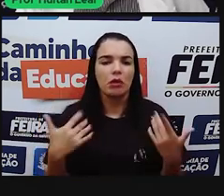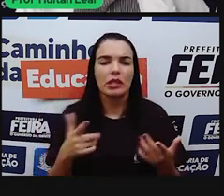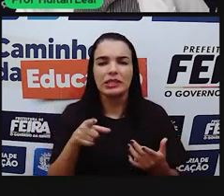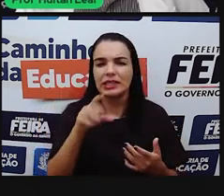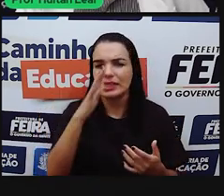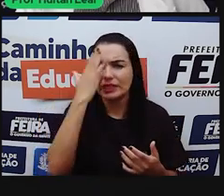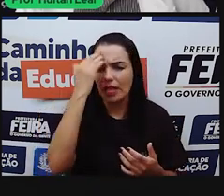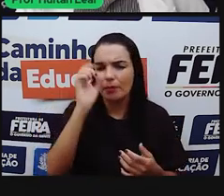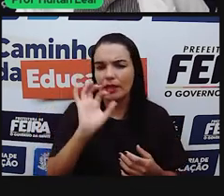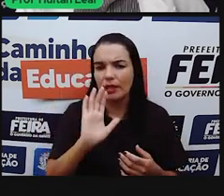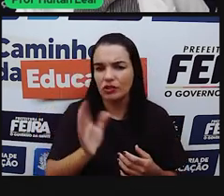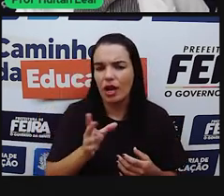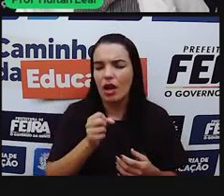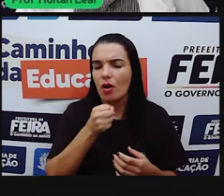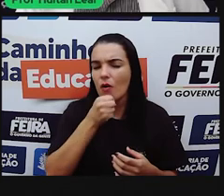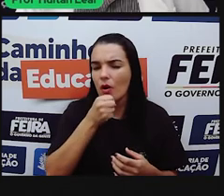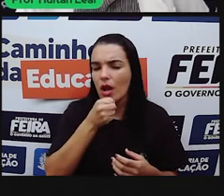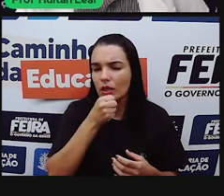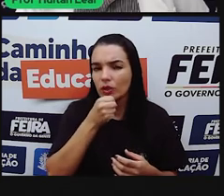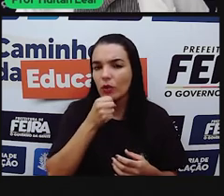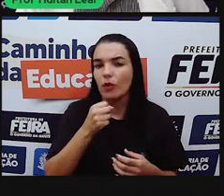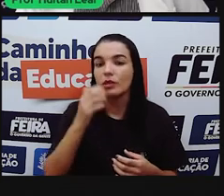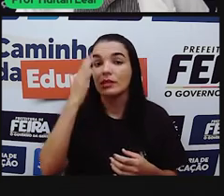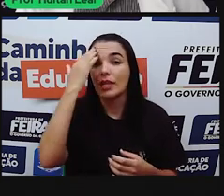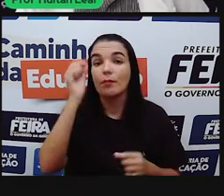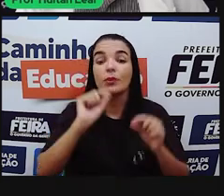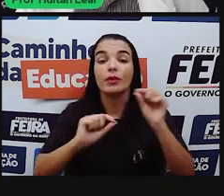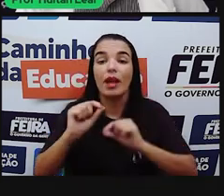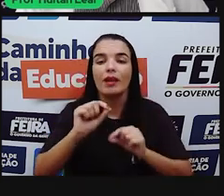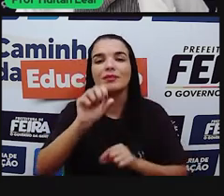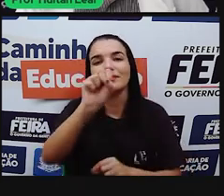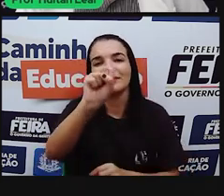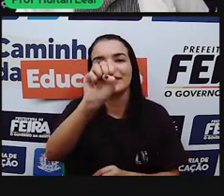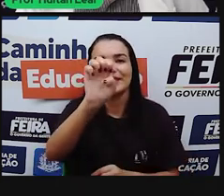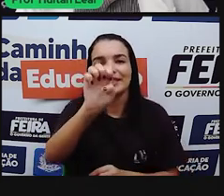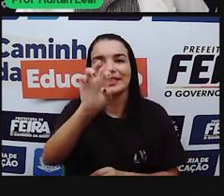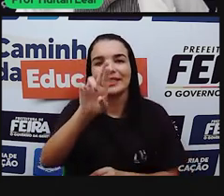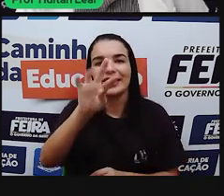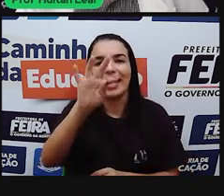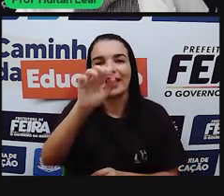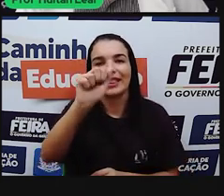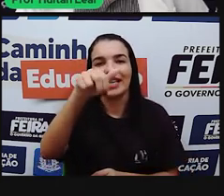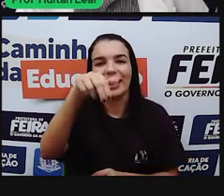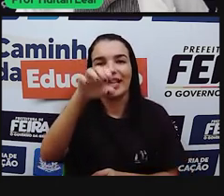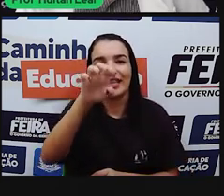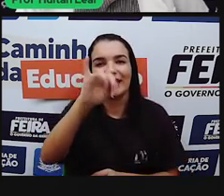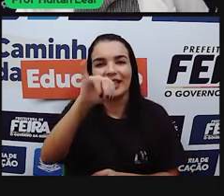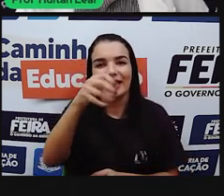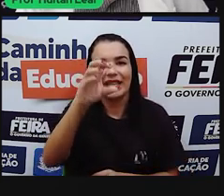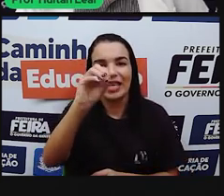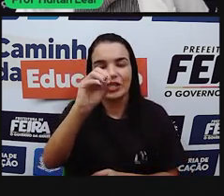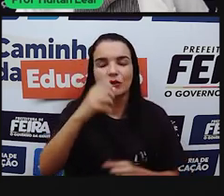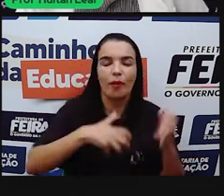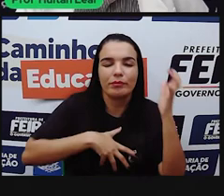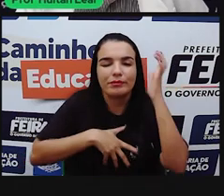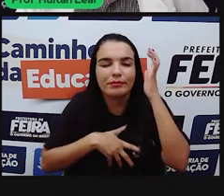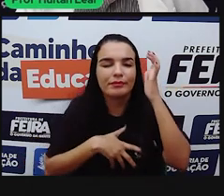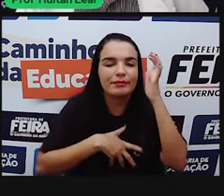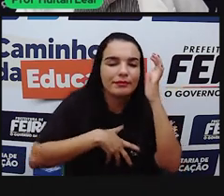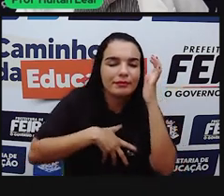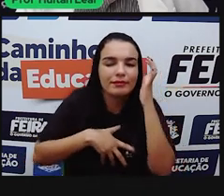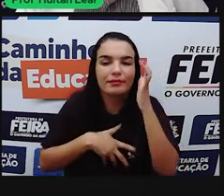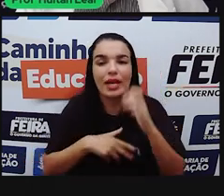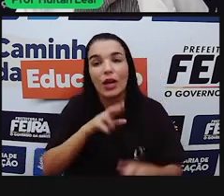autor da música, o cantor, sabe que o estilo é sertanejo. E o cantor é o Lucas